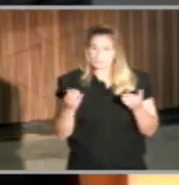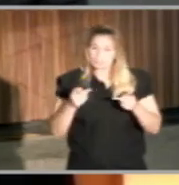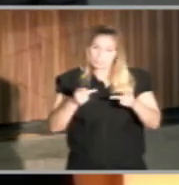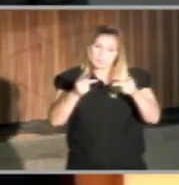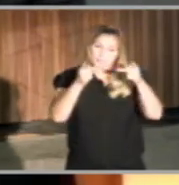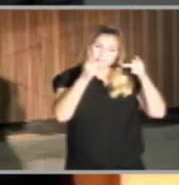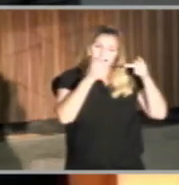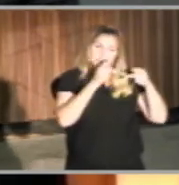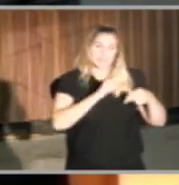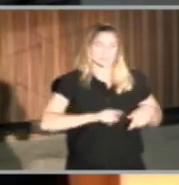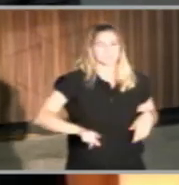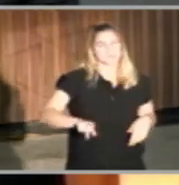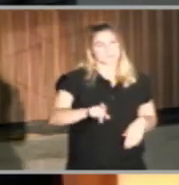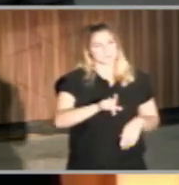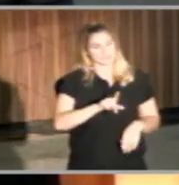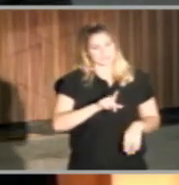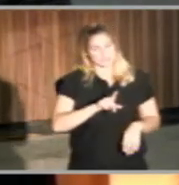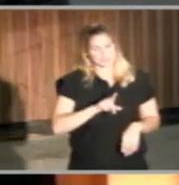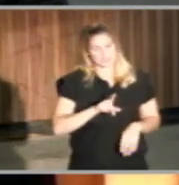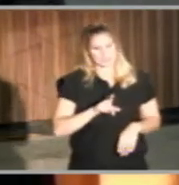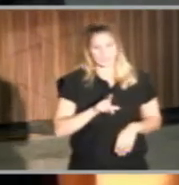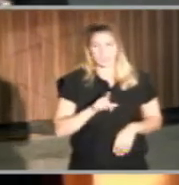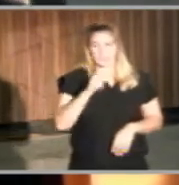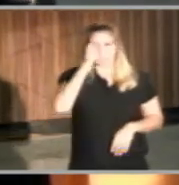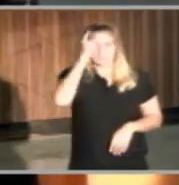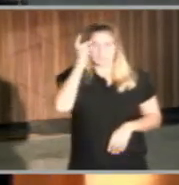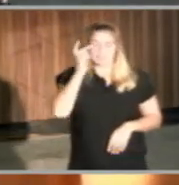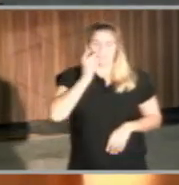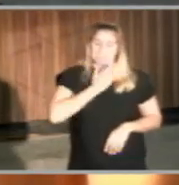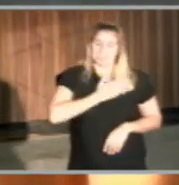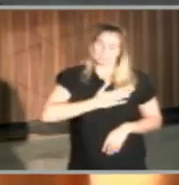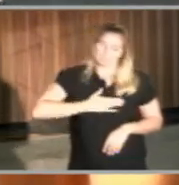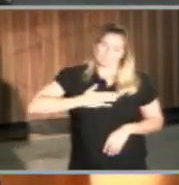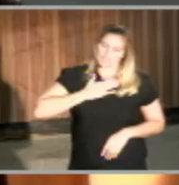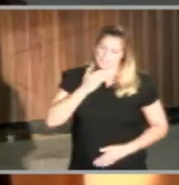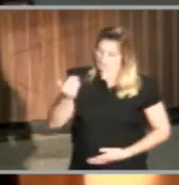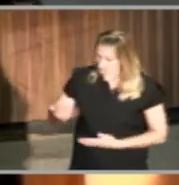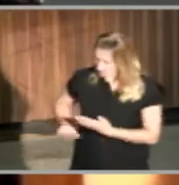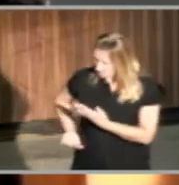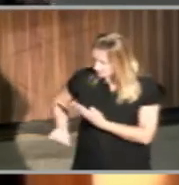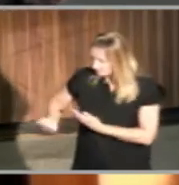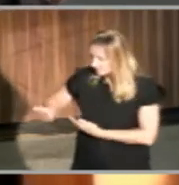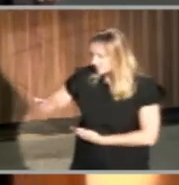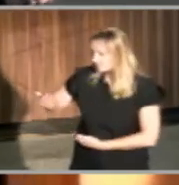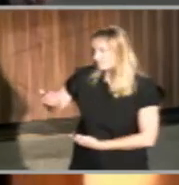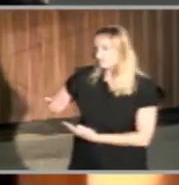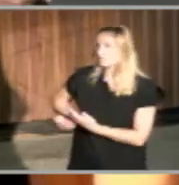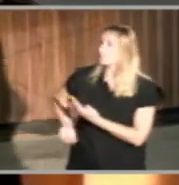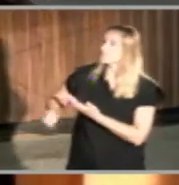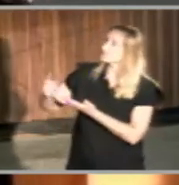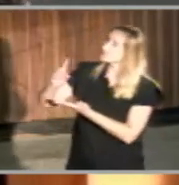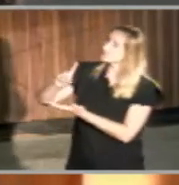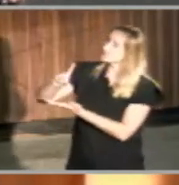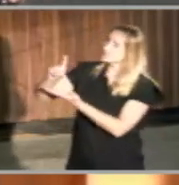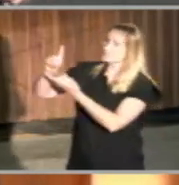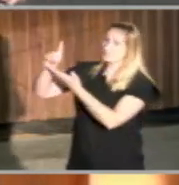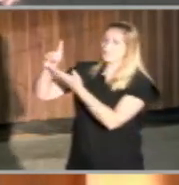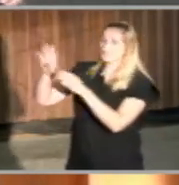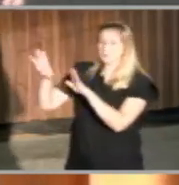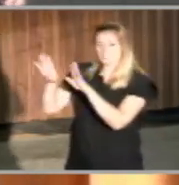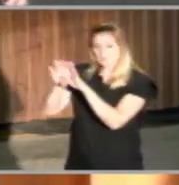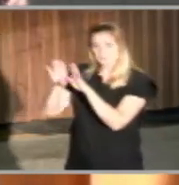obra, alguém que tem prazer em servir ao Senhor em todos os seus aspectos, também na área